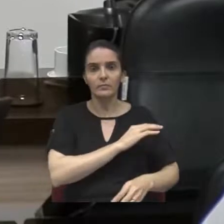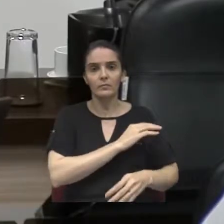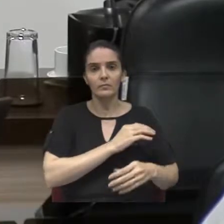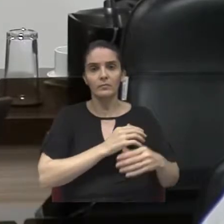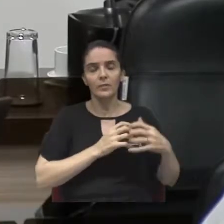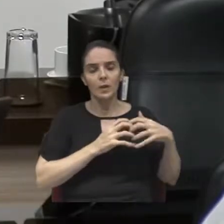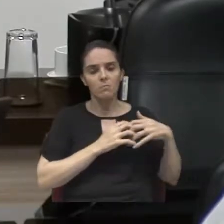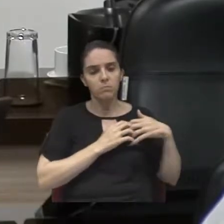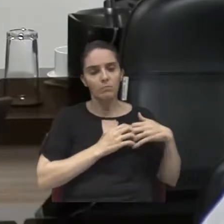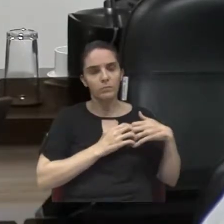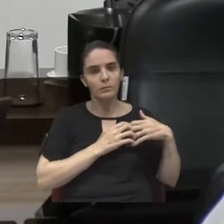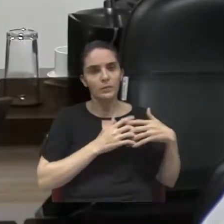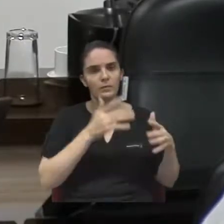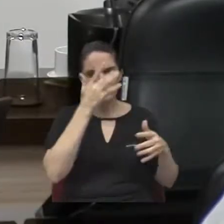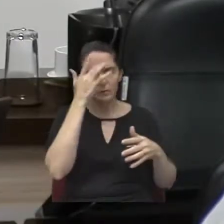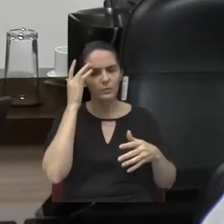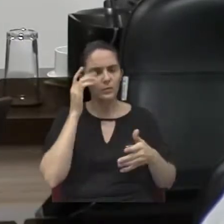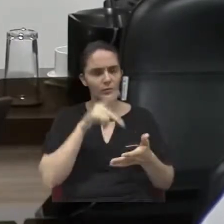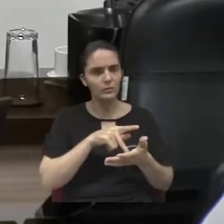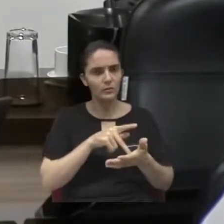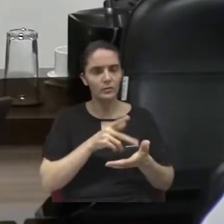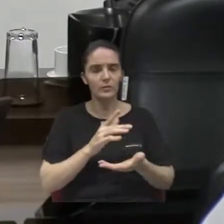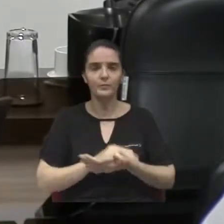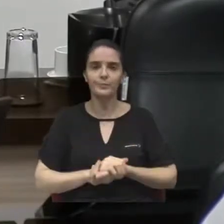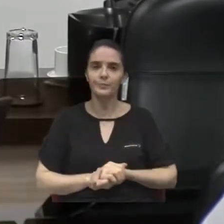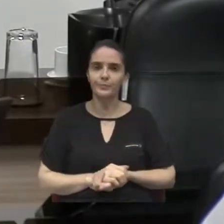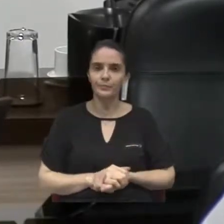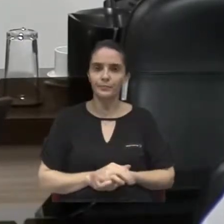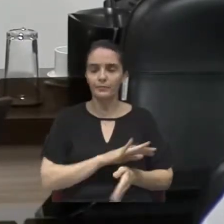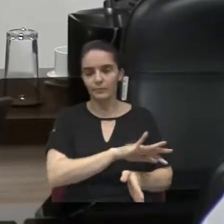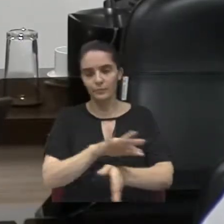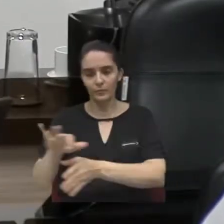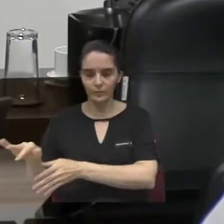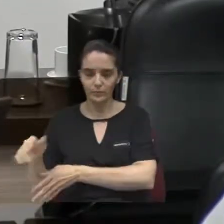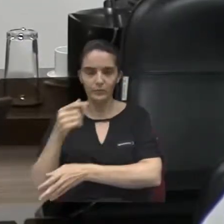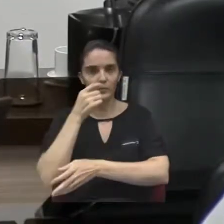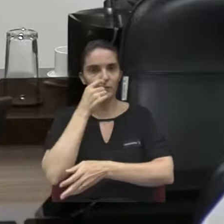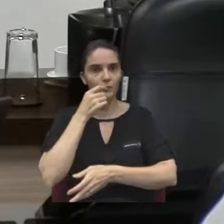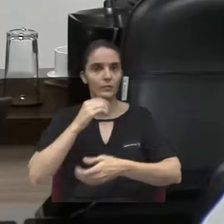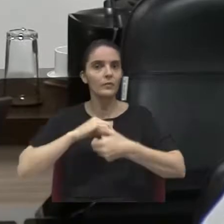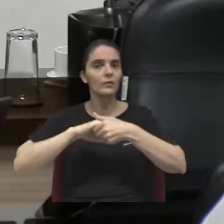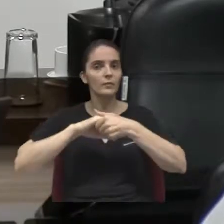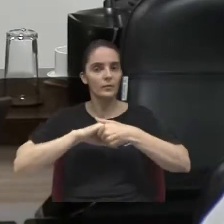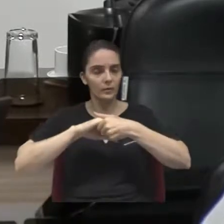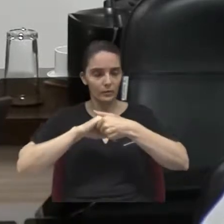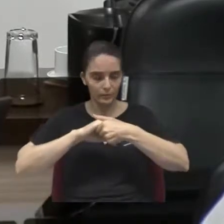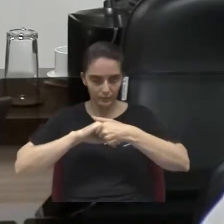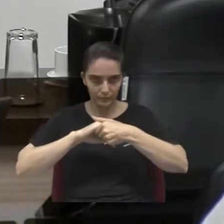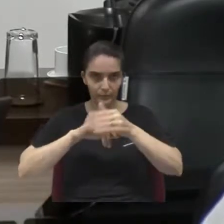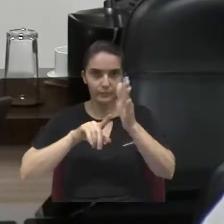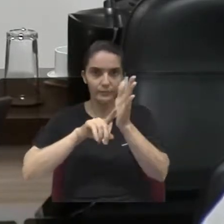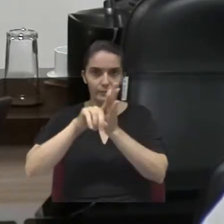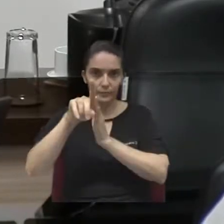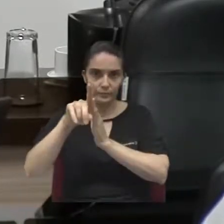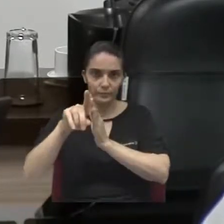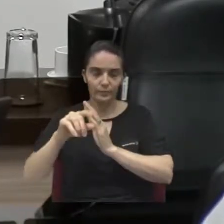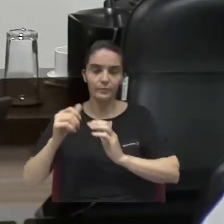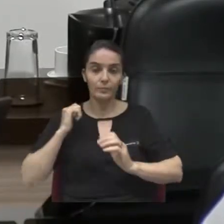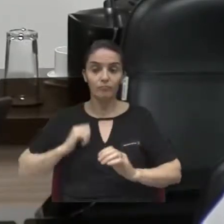Creche. Parabéns, vereador Estevão, pela propositura do requerimento, questionando e falando sobre a Bolsa